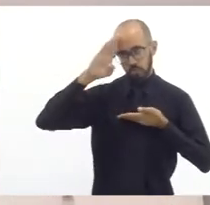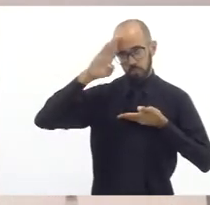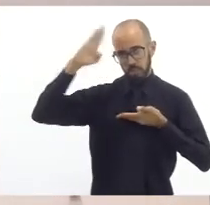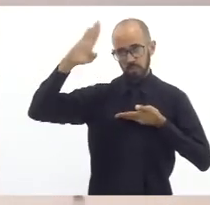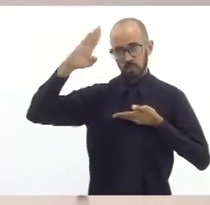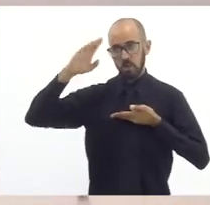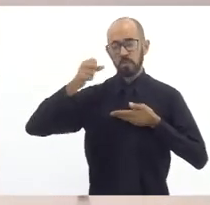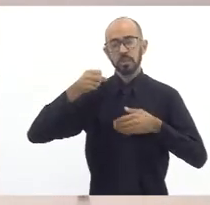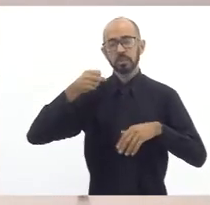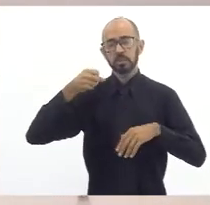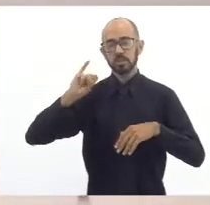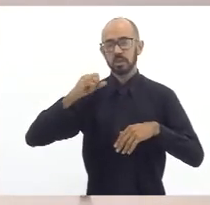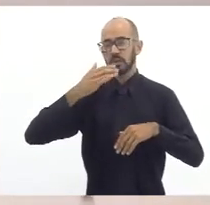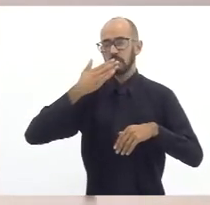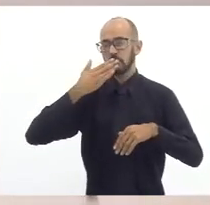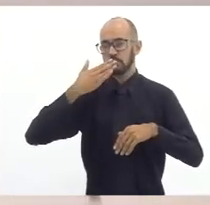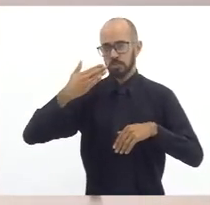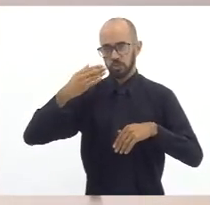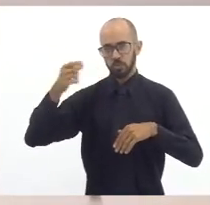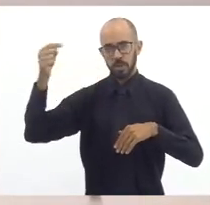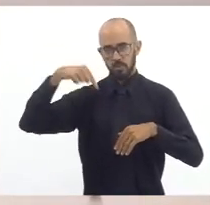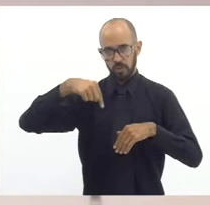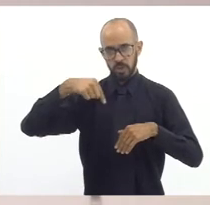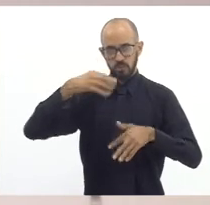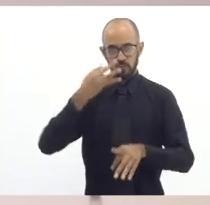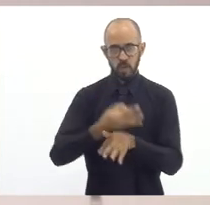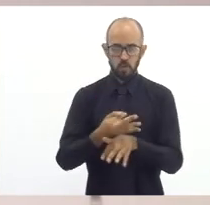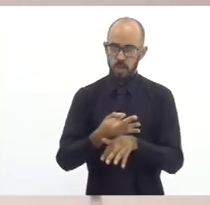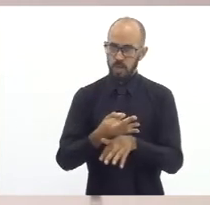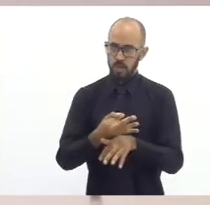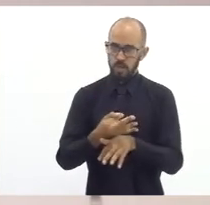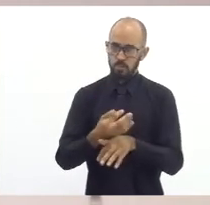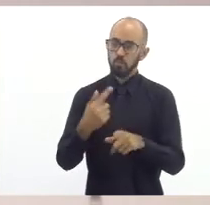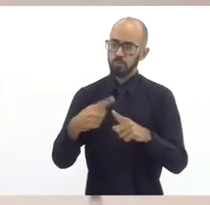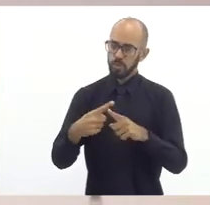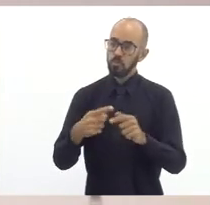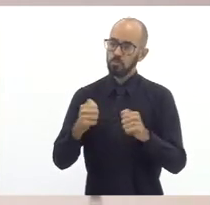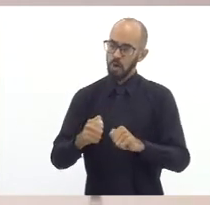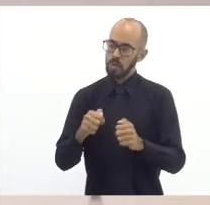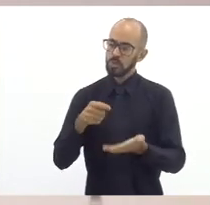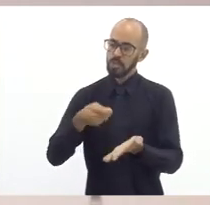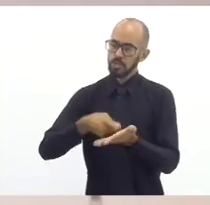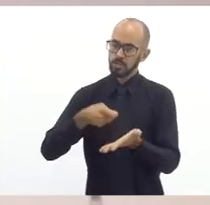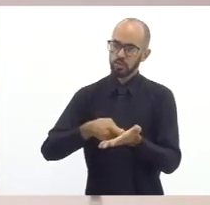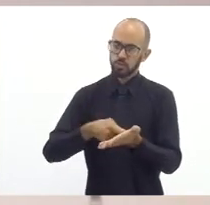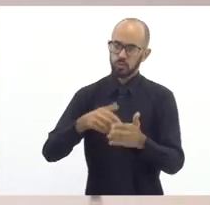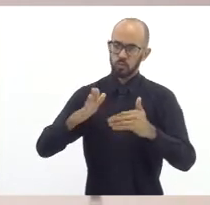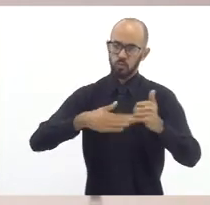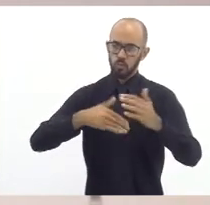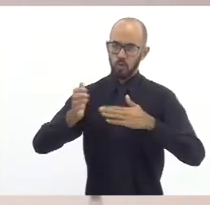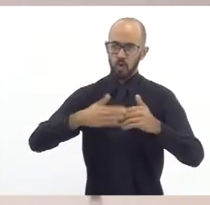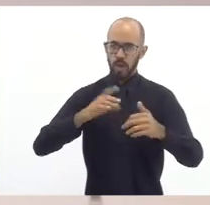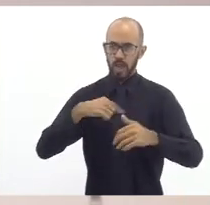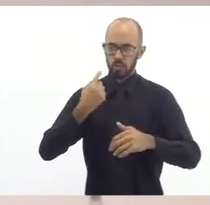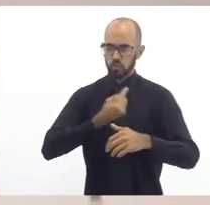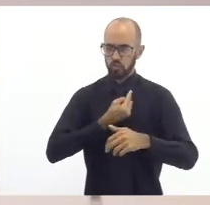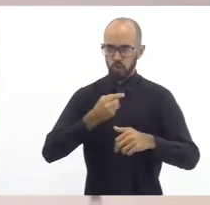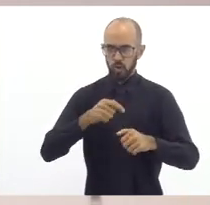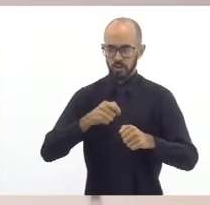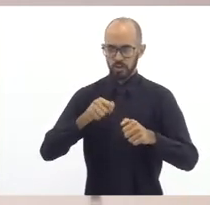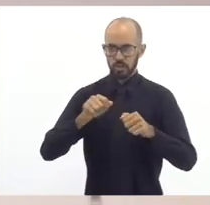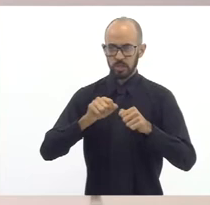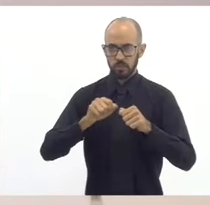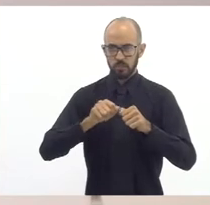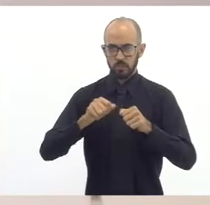convocado, deputada, faltar, porque poderá ser exigido por qualquer um de nós que venha sob